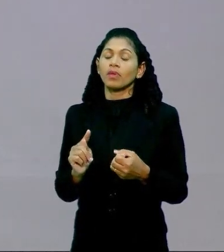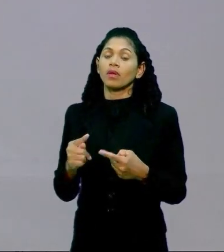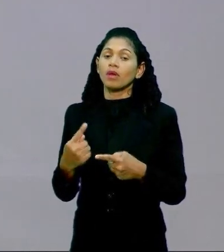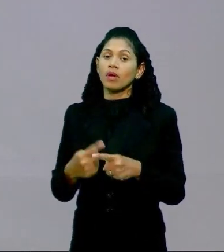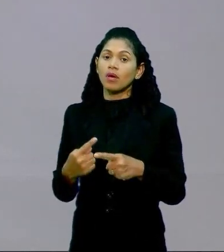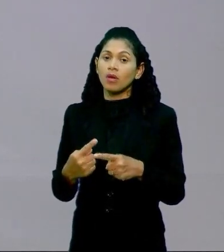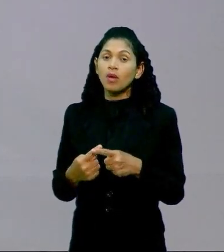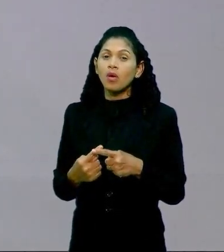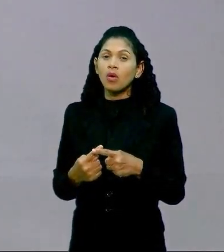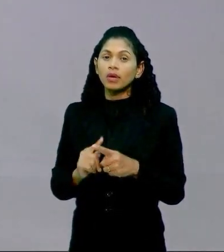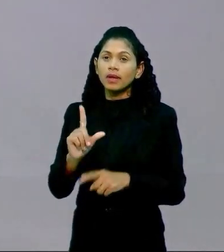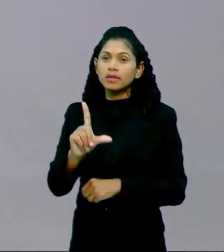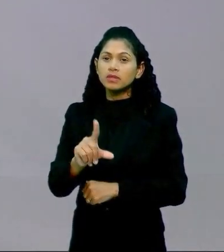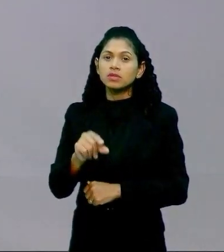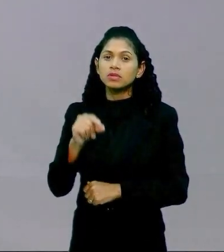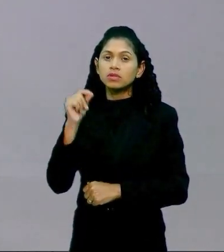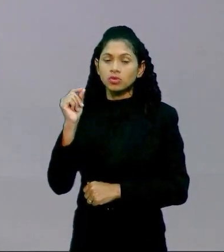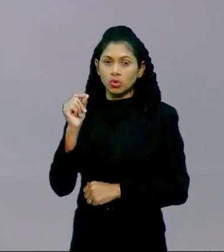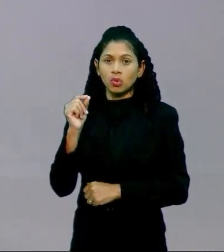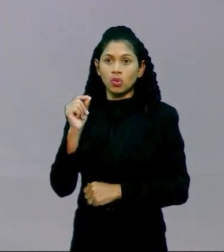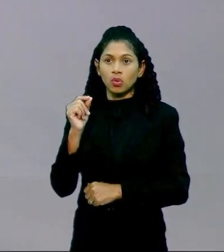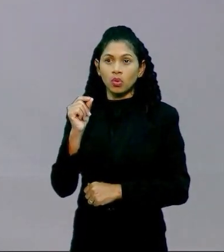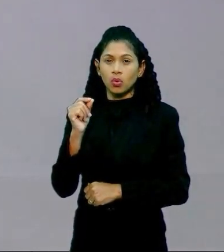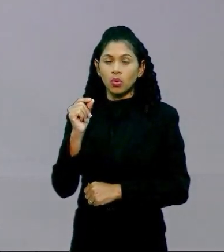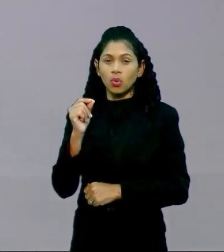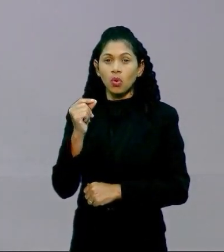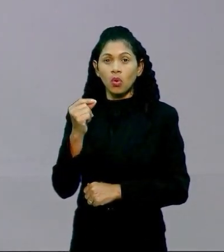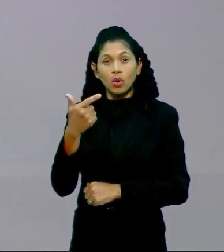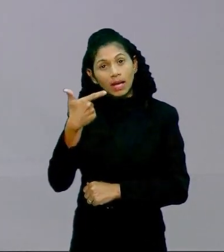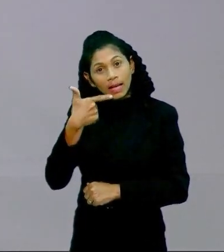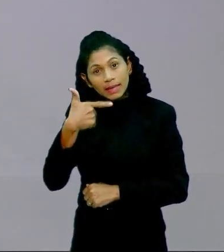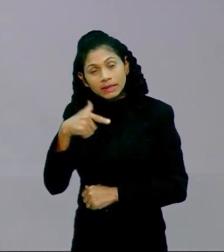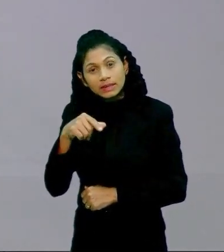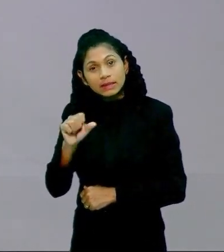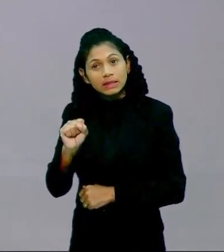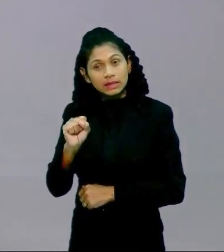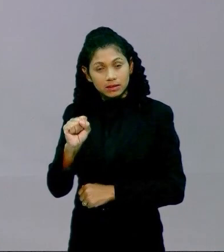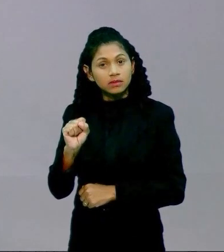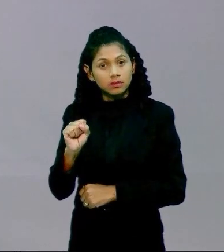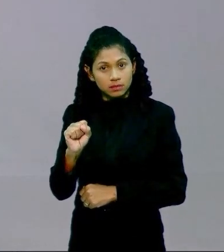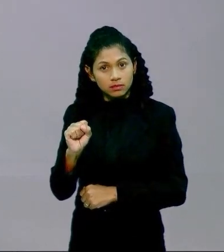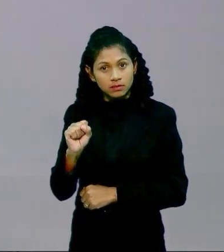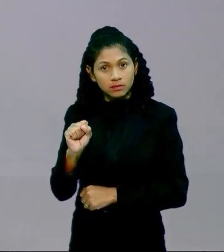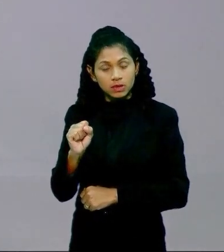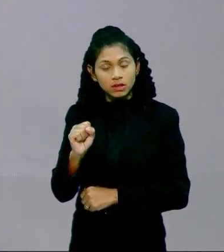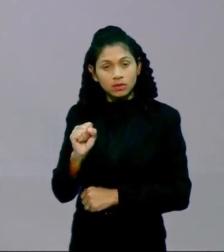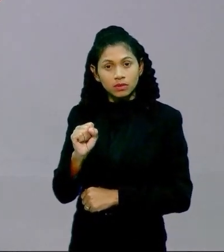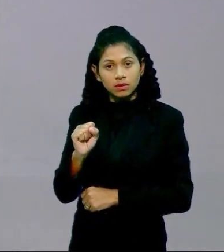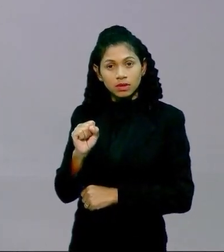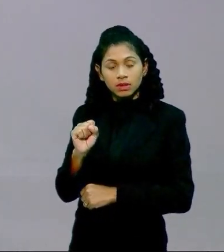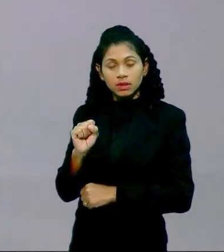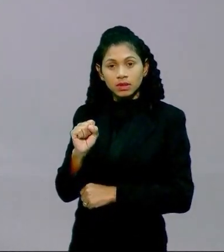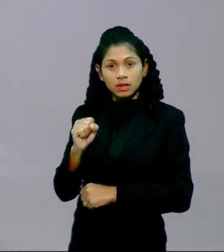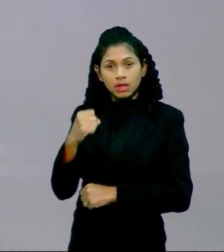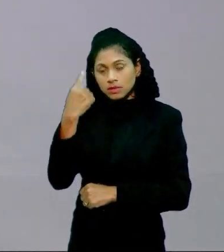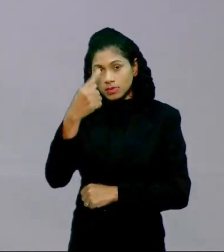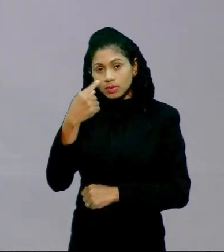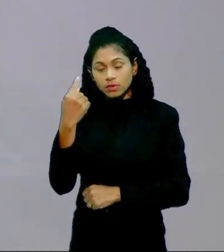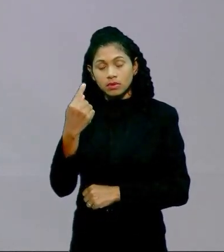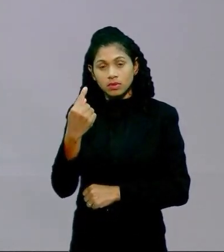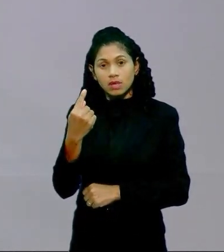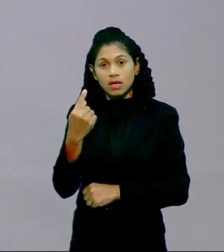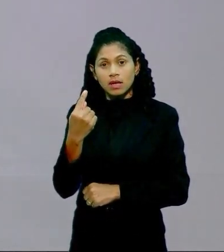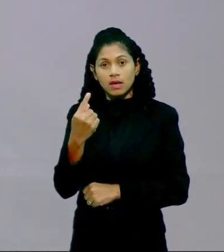alternativas da língua estrangeira, ele pegam fragmentos, né, ele copiam e colam. Tão qual estão no texto, ele colam